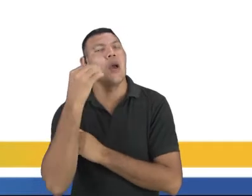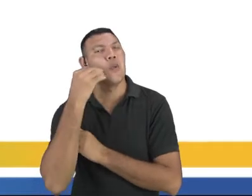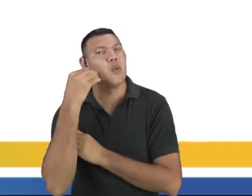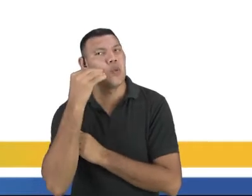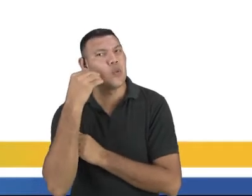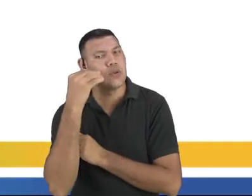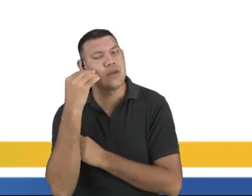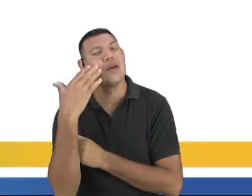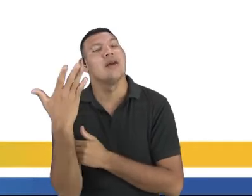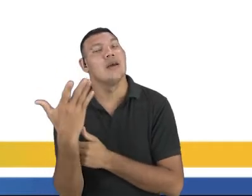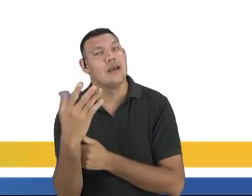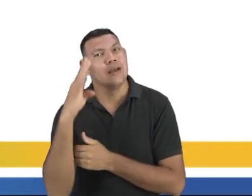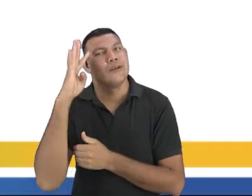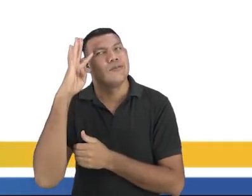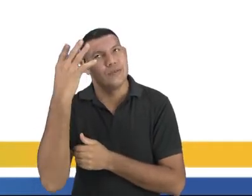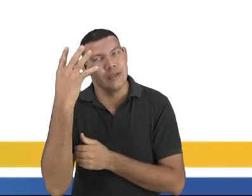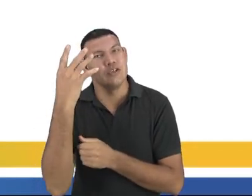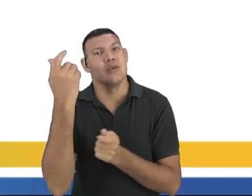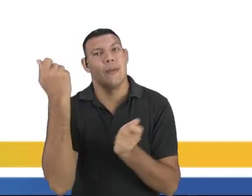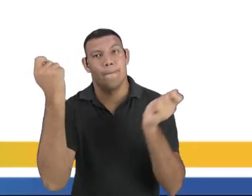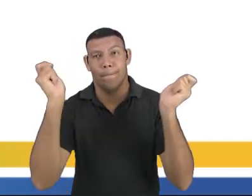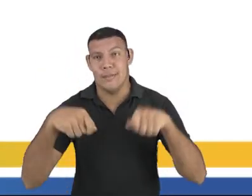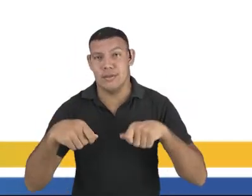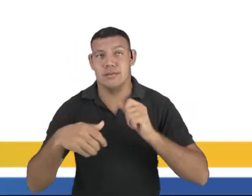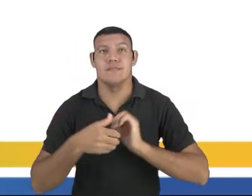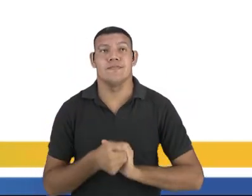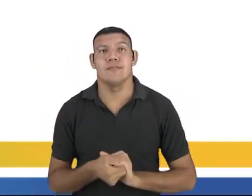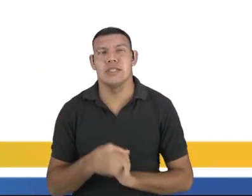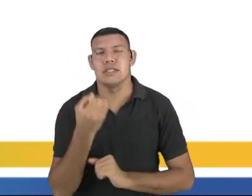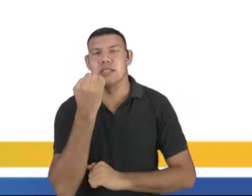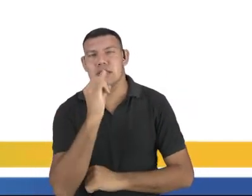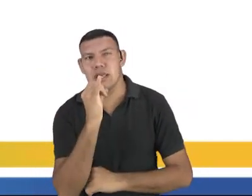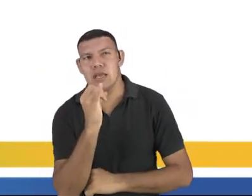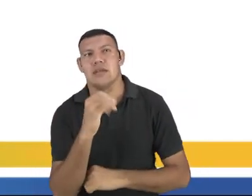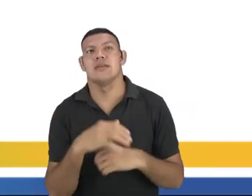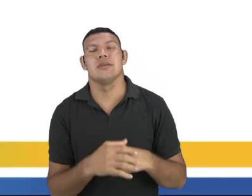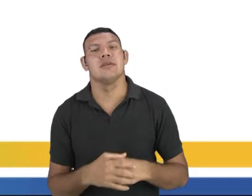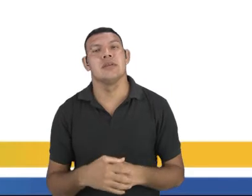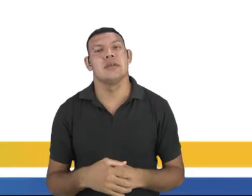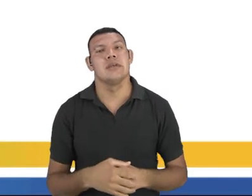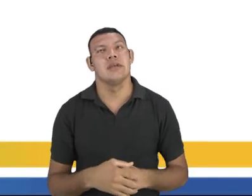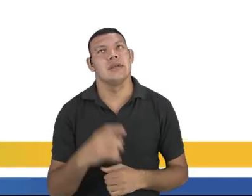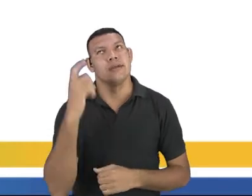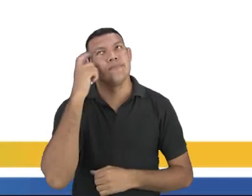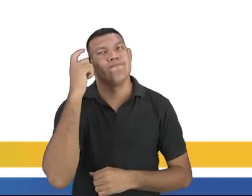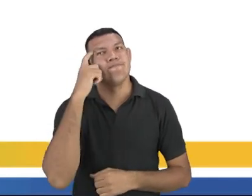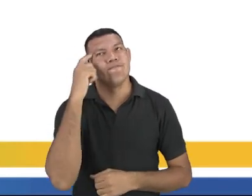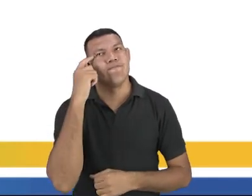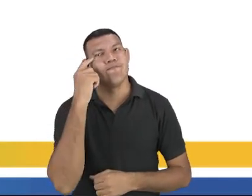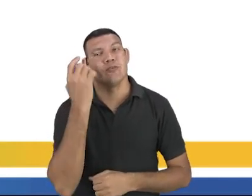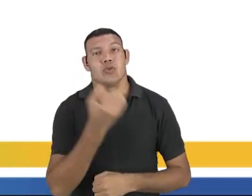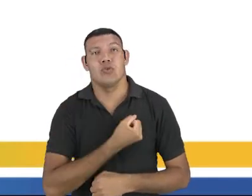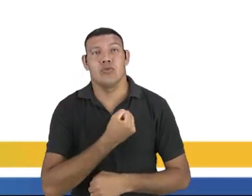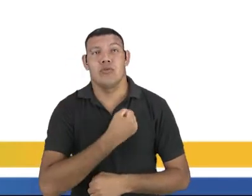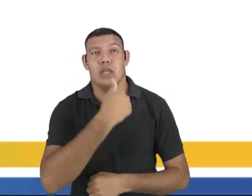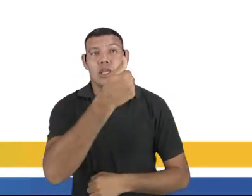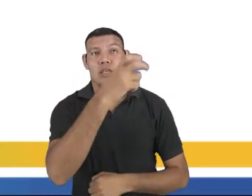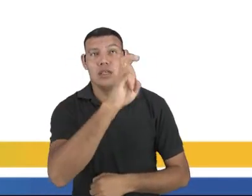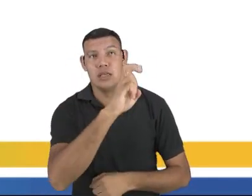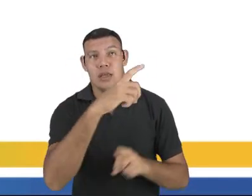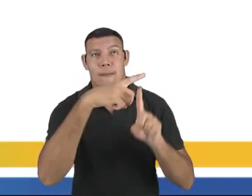que é uma forma de você resolver então assim se você pensou que os números eram 15 e 5